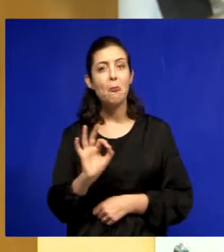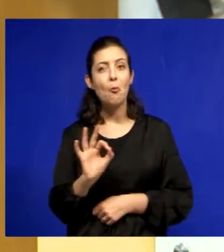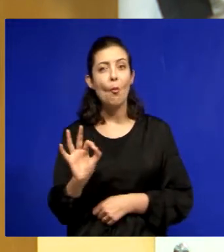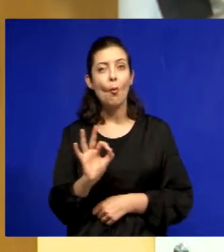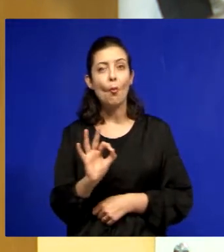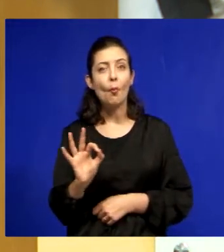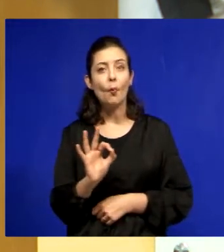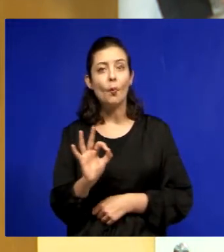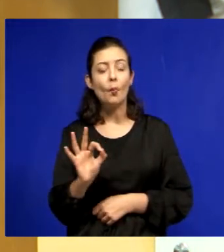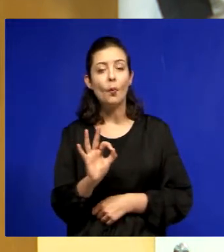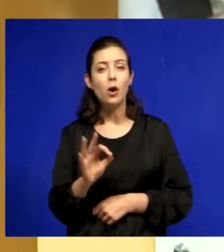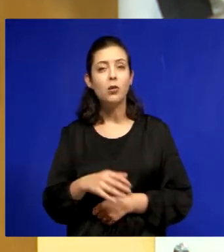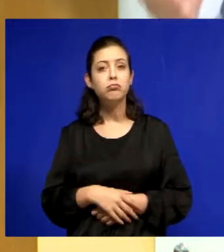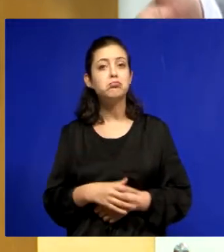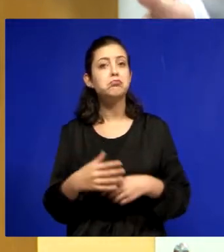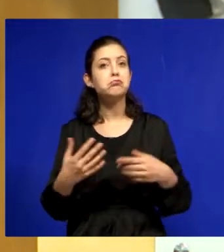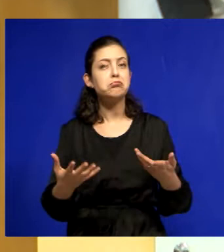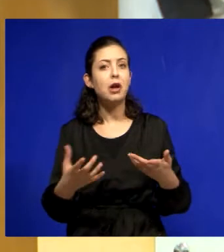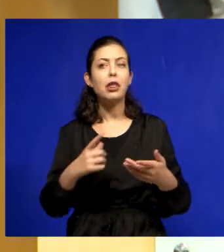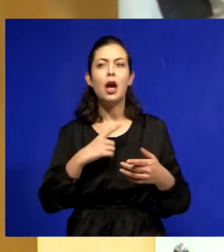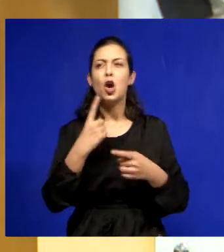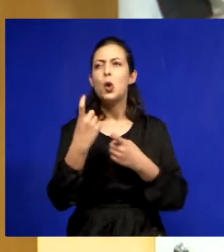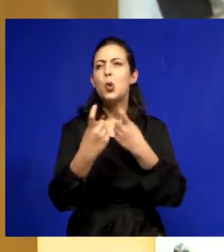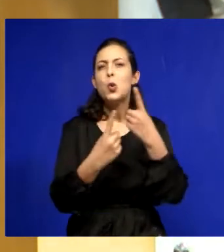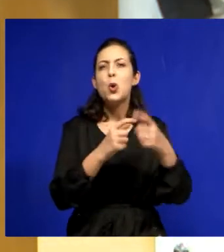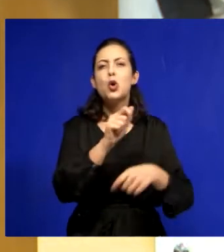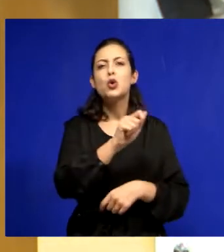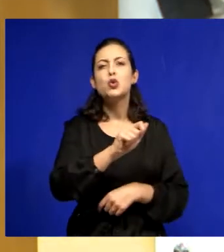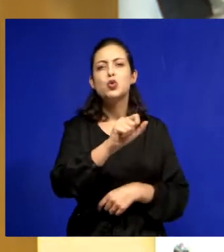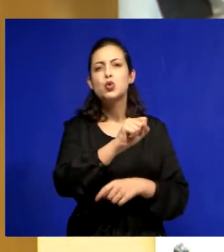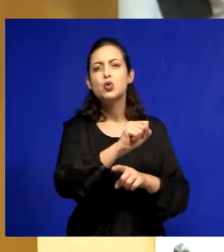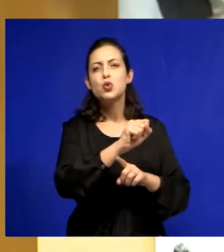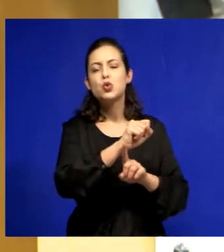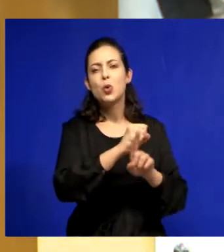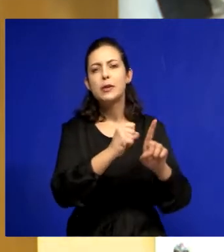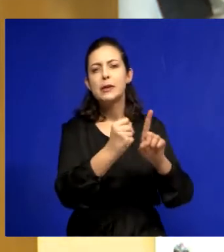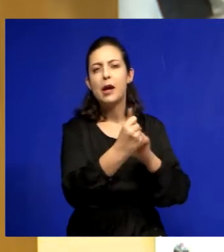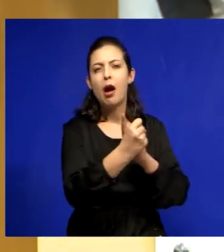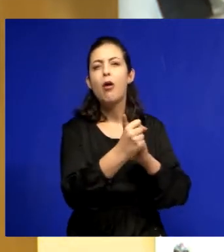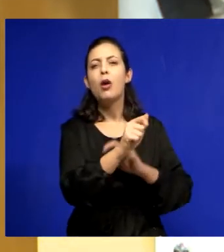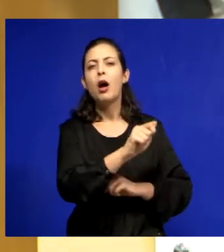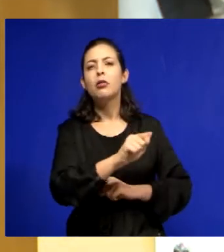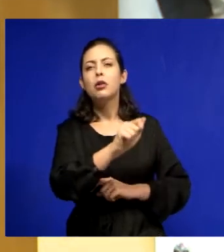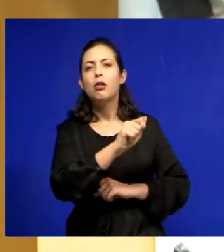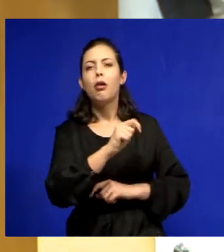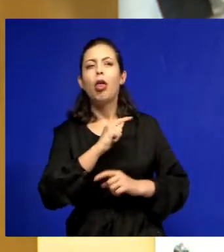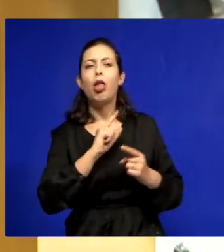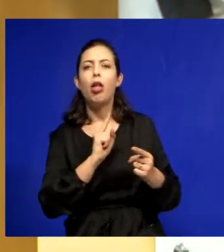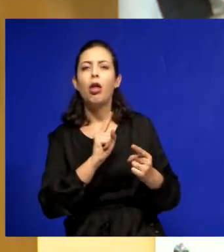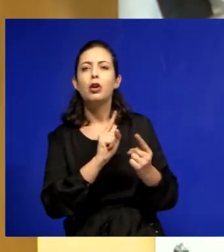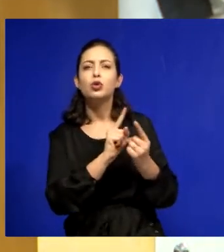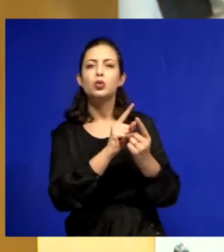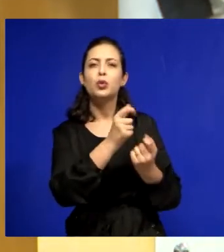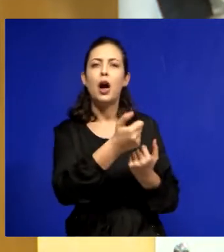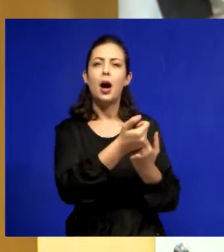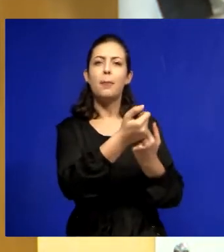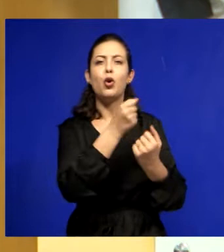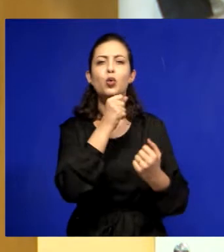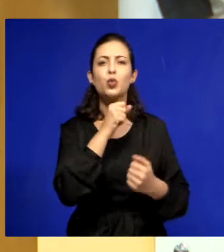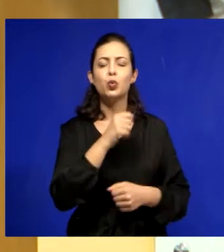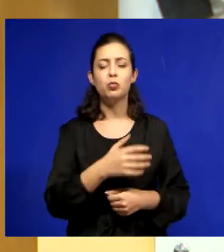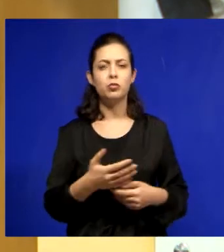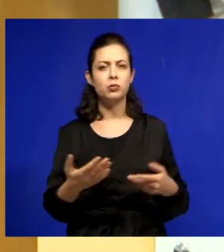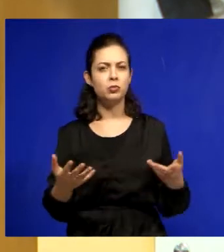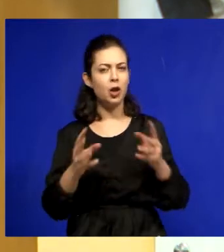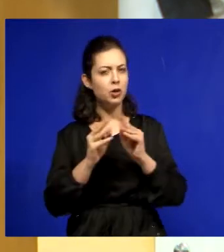a não ser as entidades sociais que atendem o idoso ou seja não há